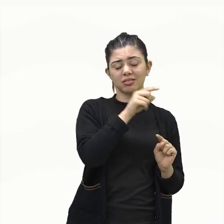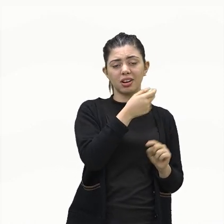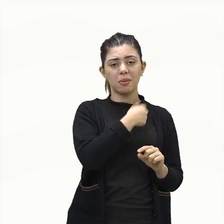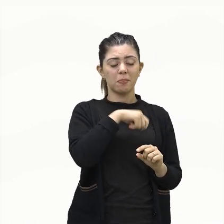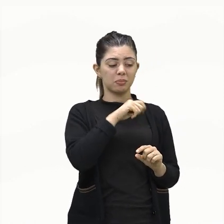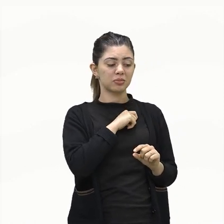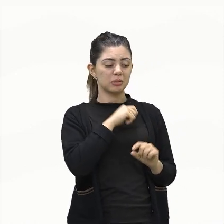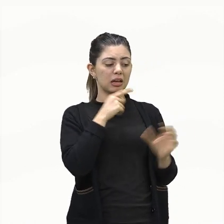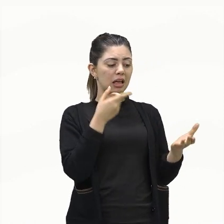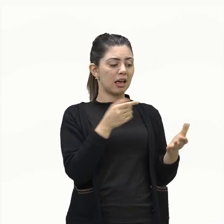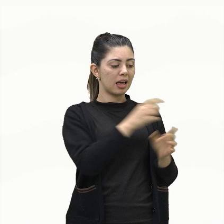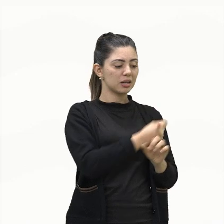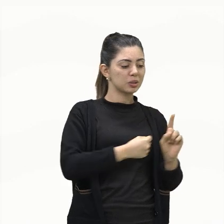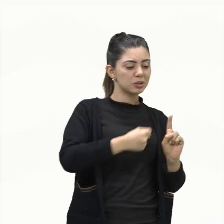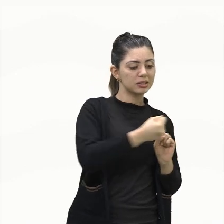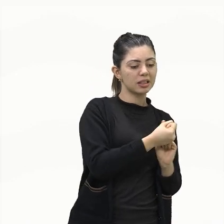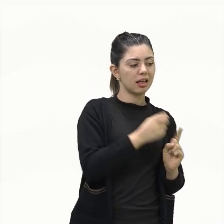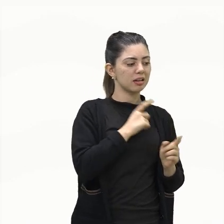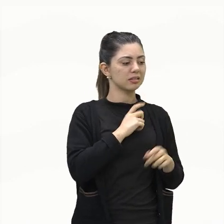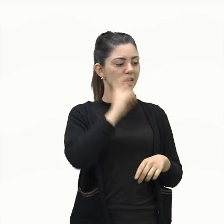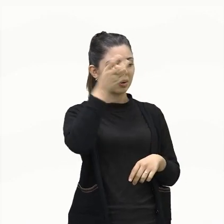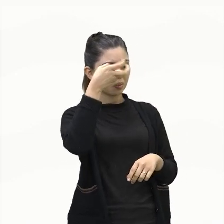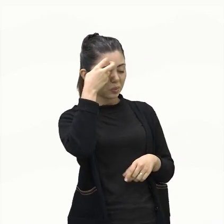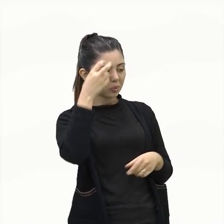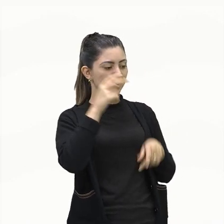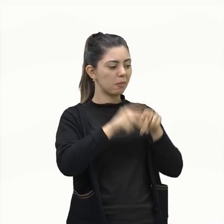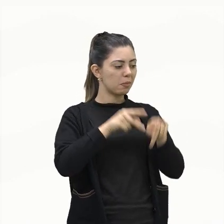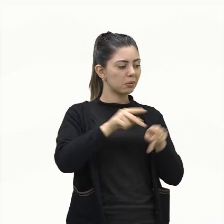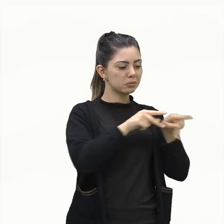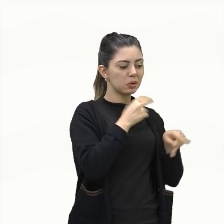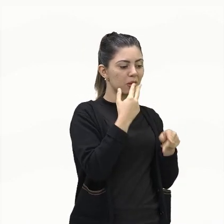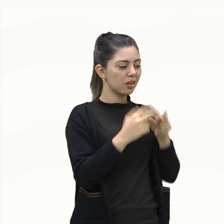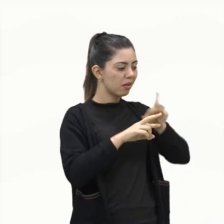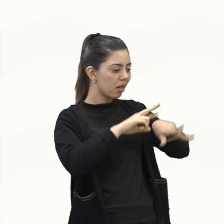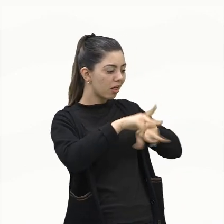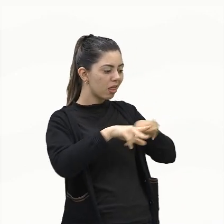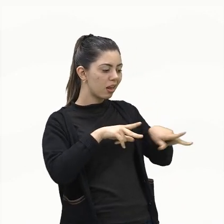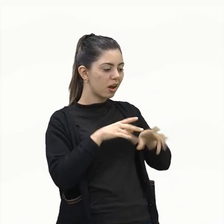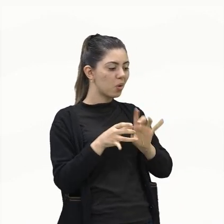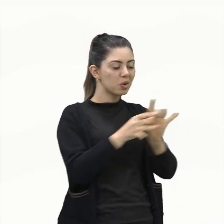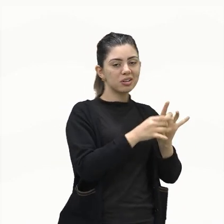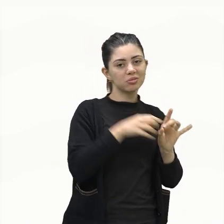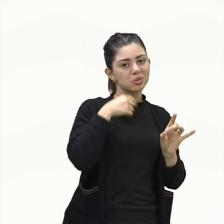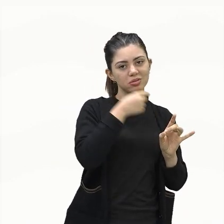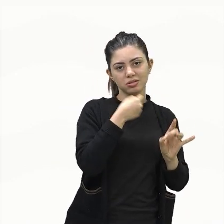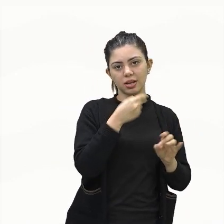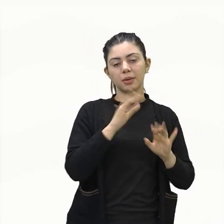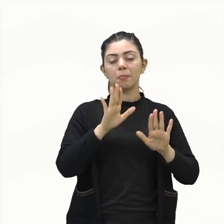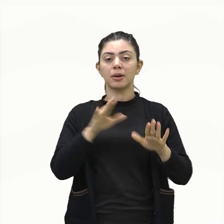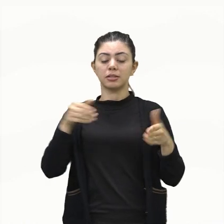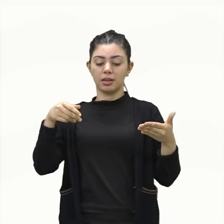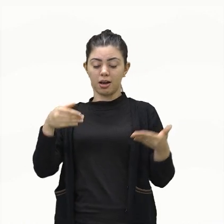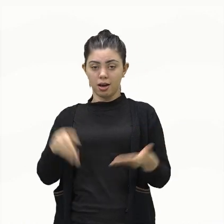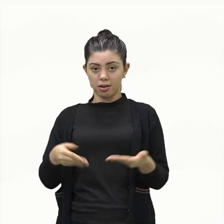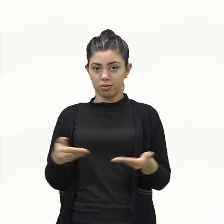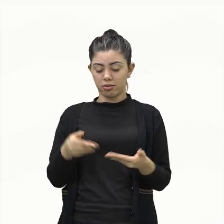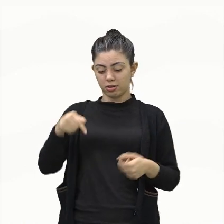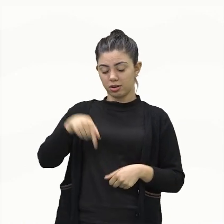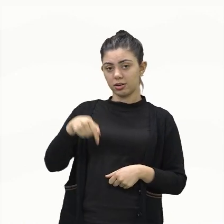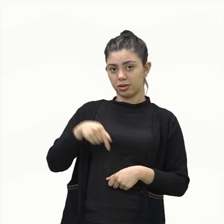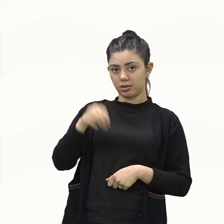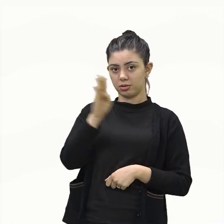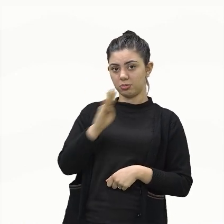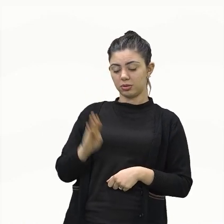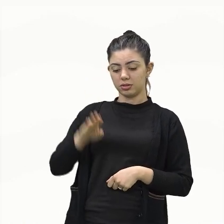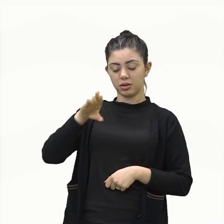unir ali as diversas culturas e os diversos povos que estão ali. No caso do Brasil, a língua portuguesa foi de